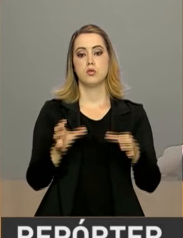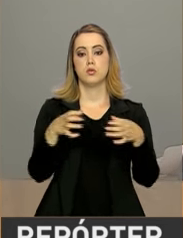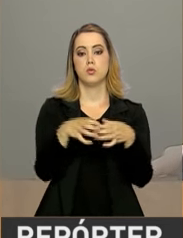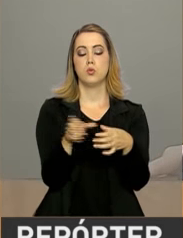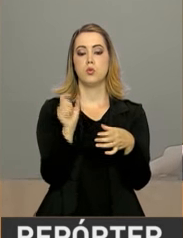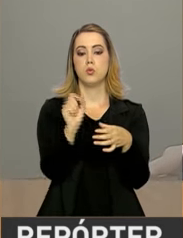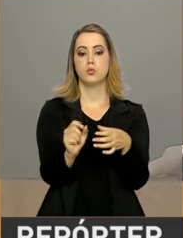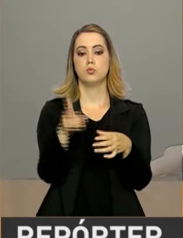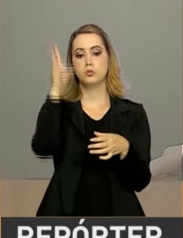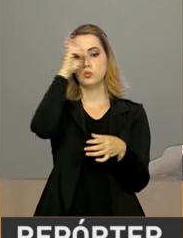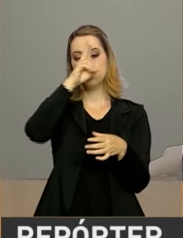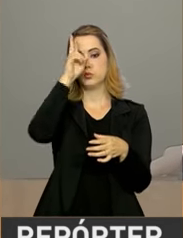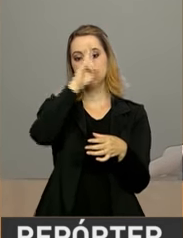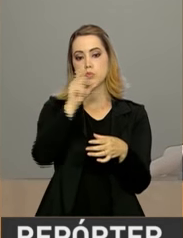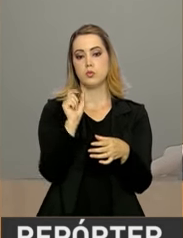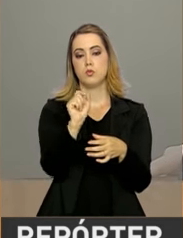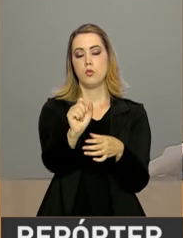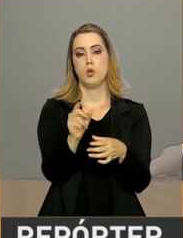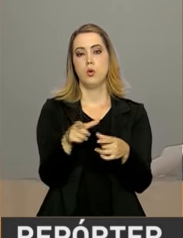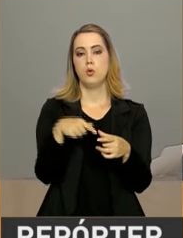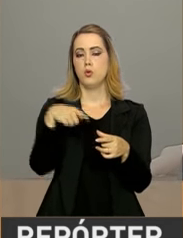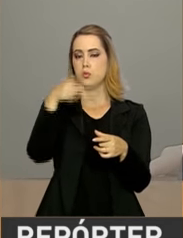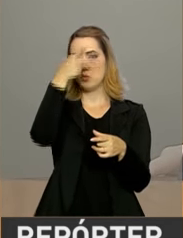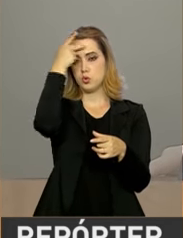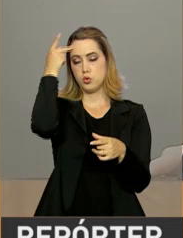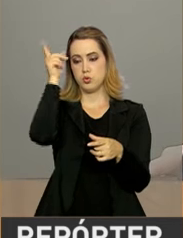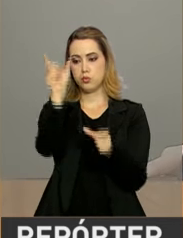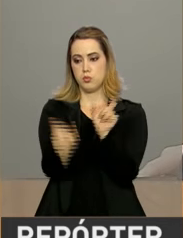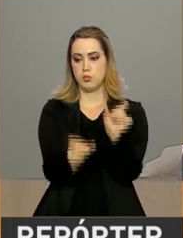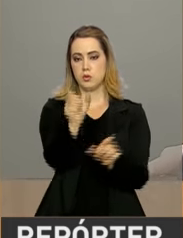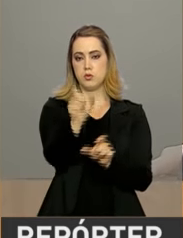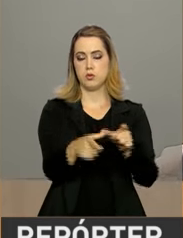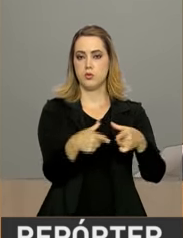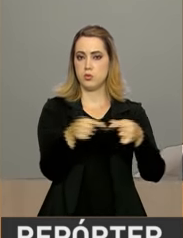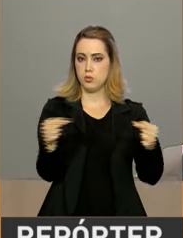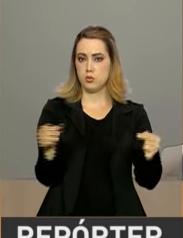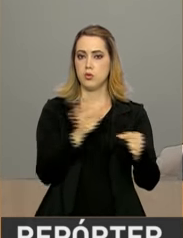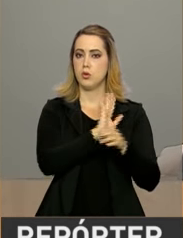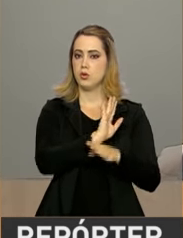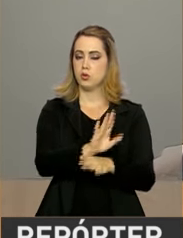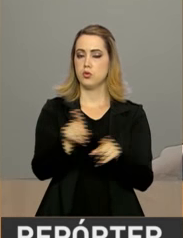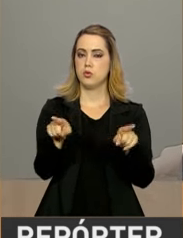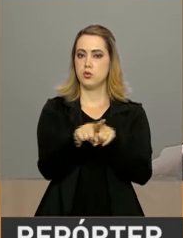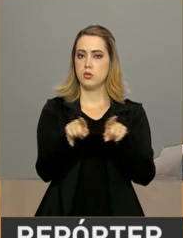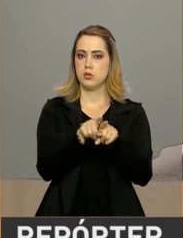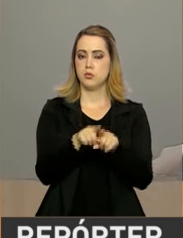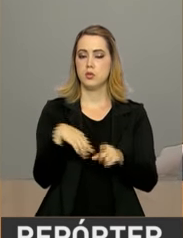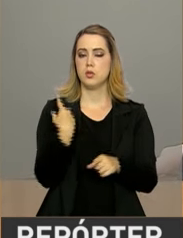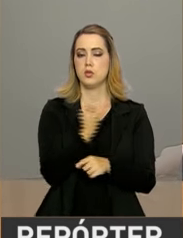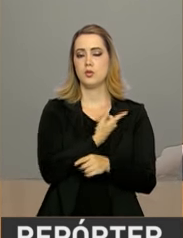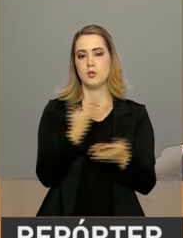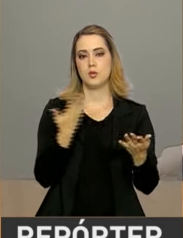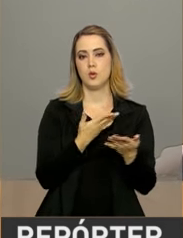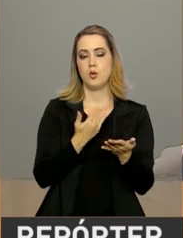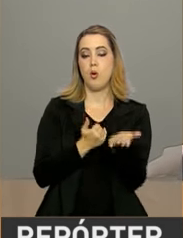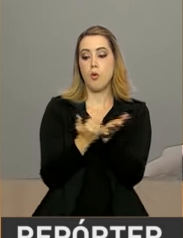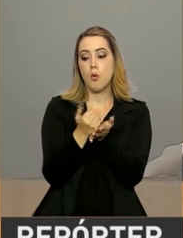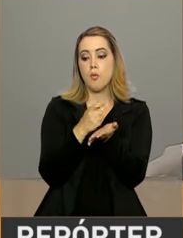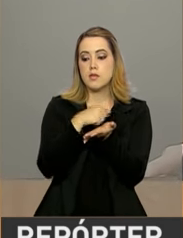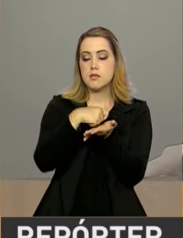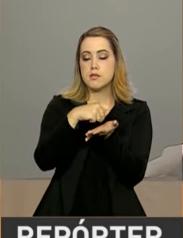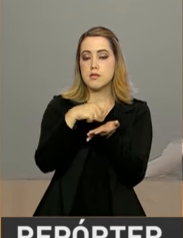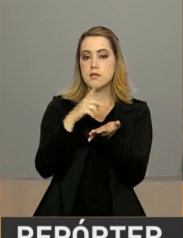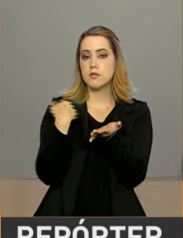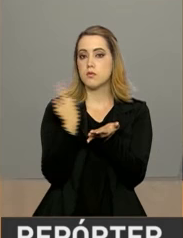japonesa no exterior nós começamos agora a escrever o nosso futuro eo